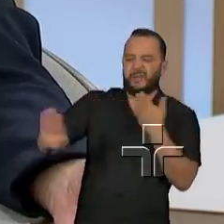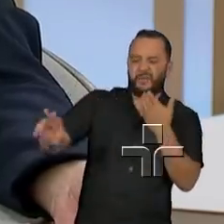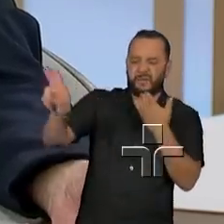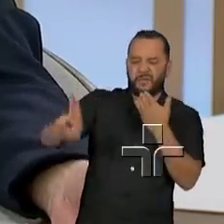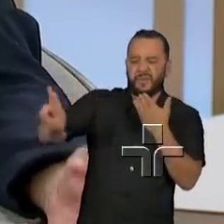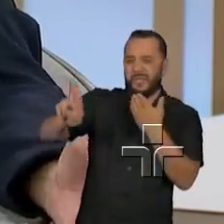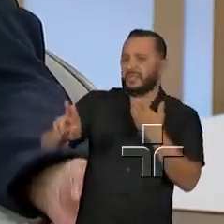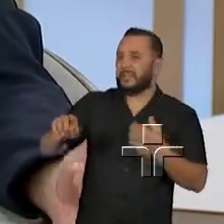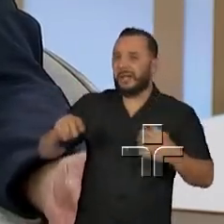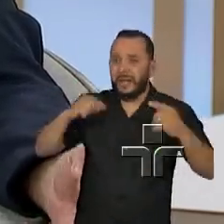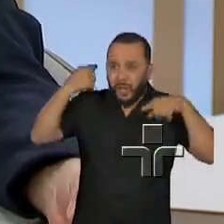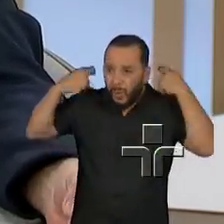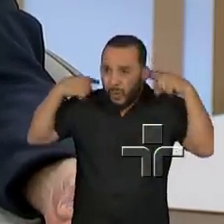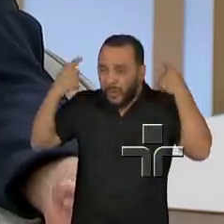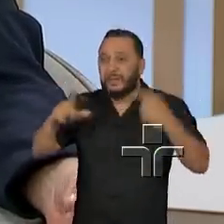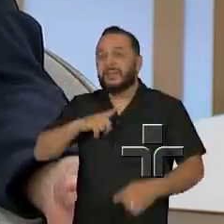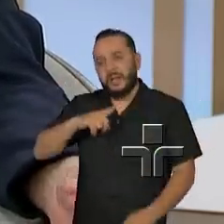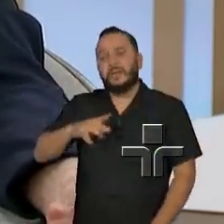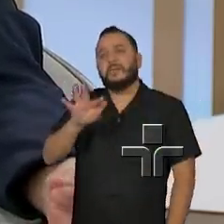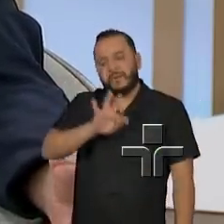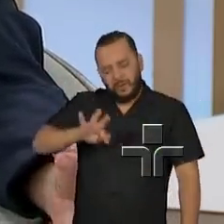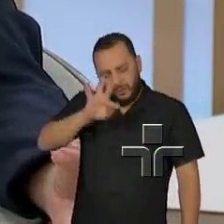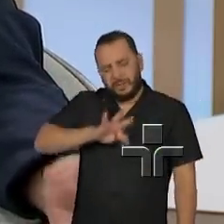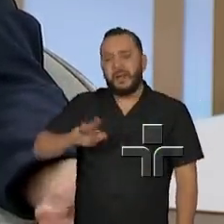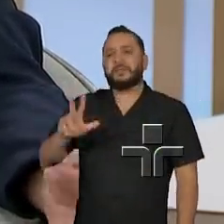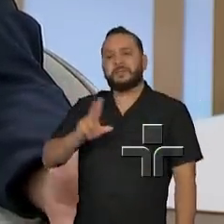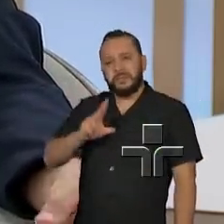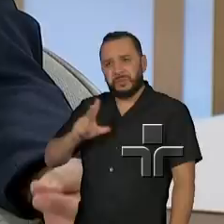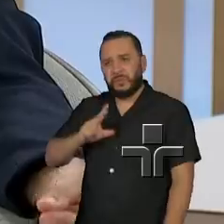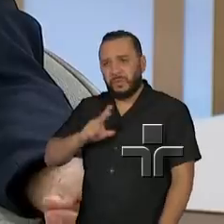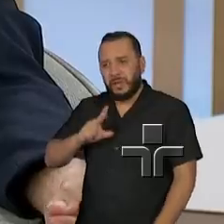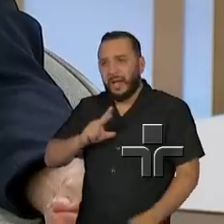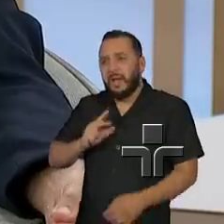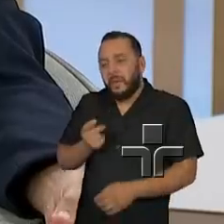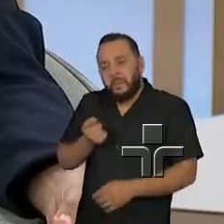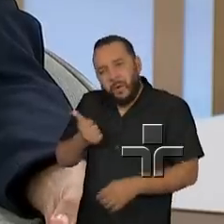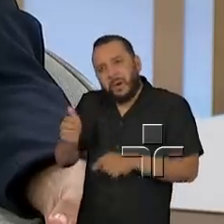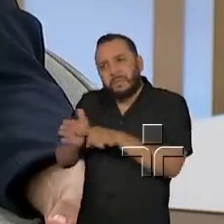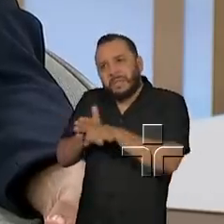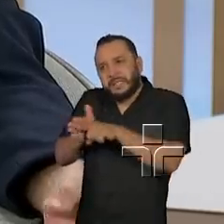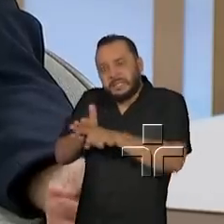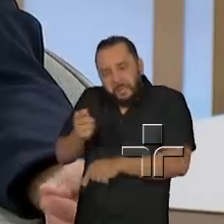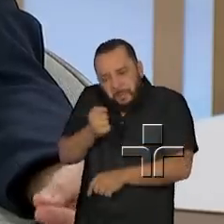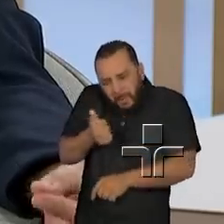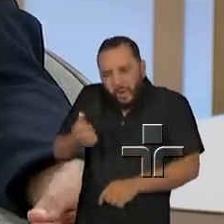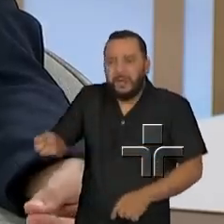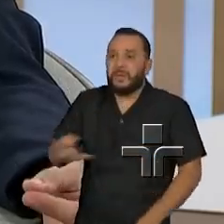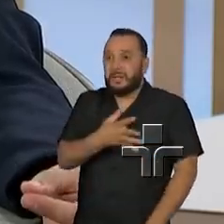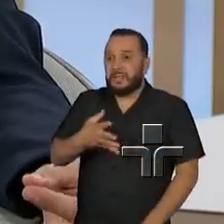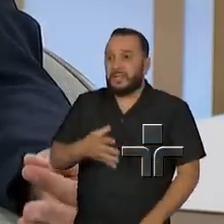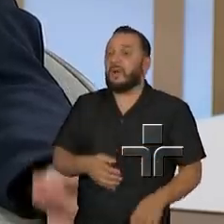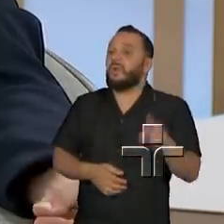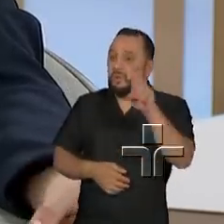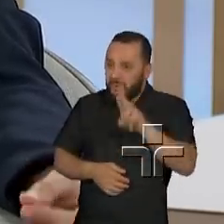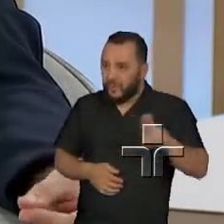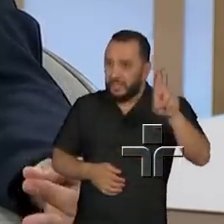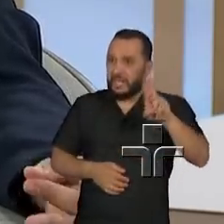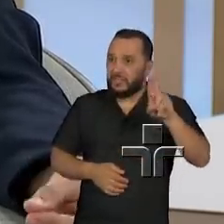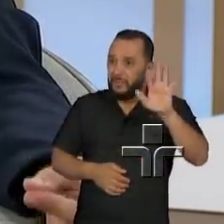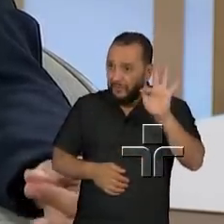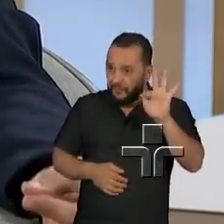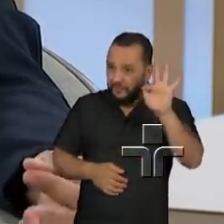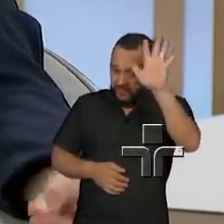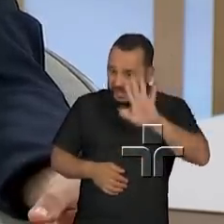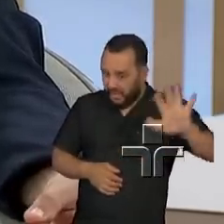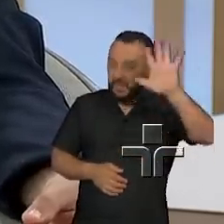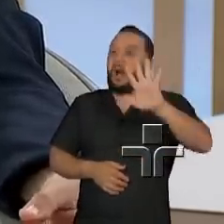universidades privadas, com poucas exceções, fazem muito pouca pesquisa, muito pouca inovação. A nossa Universidade Federal tem que ser protegida e as pessoas que são